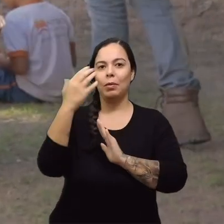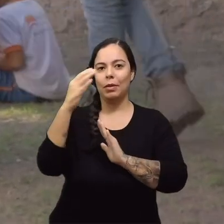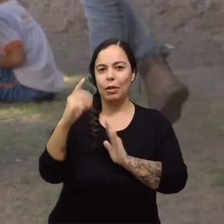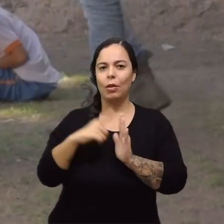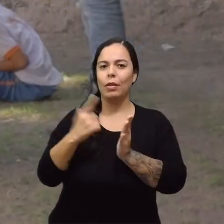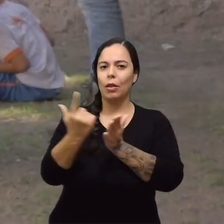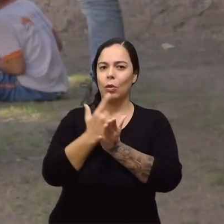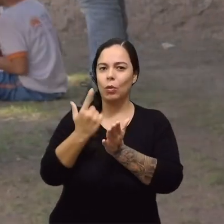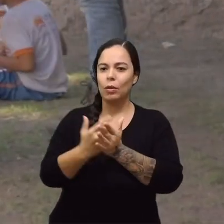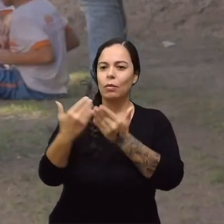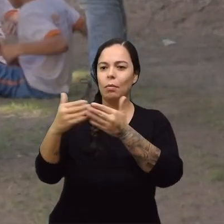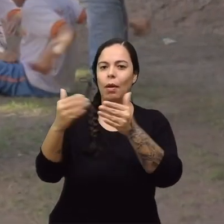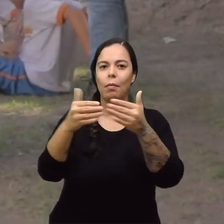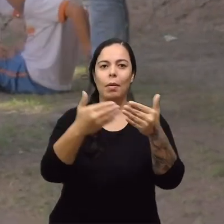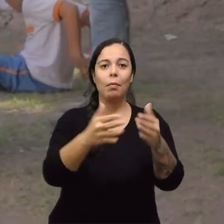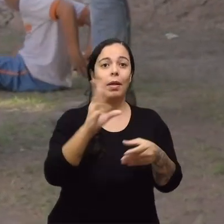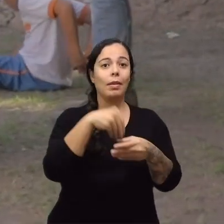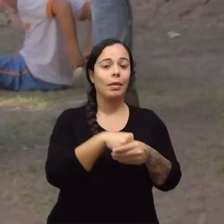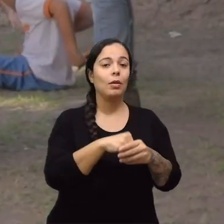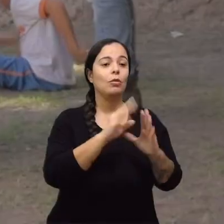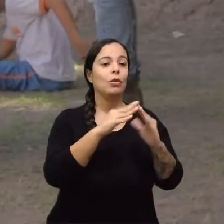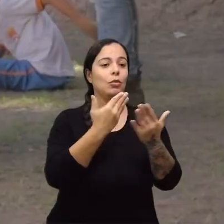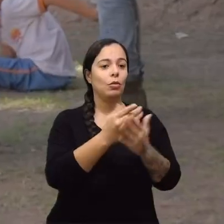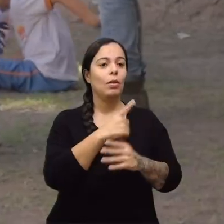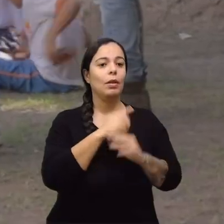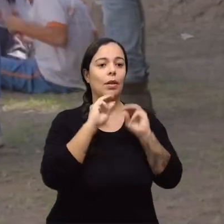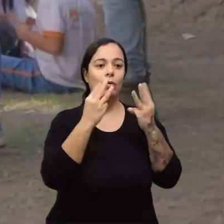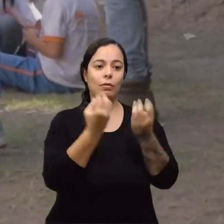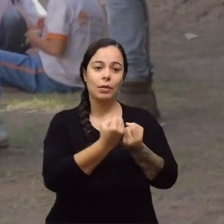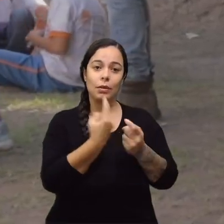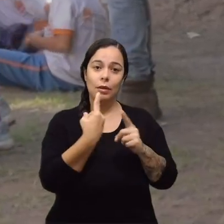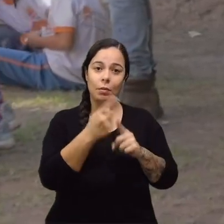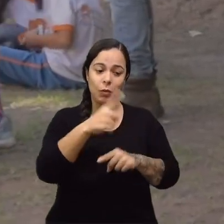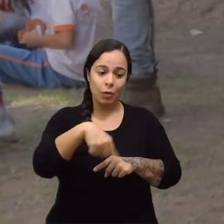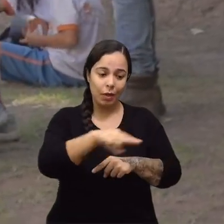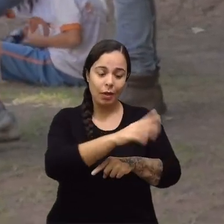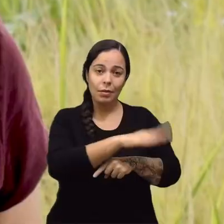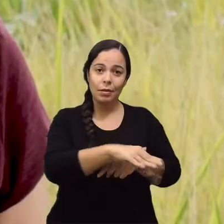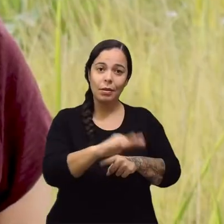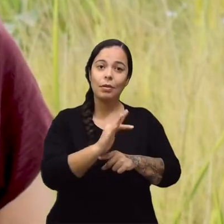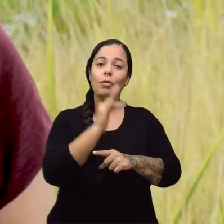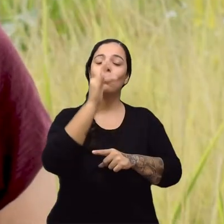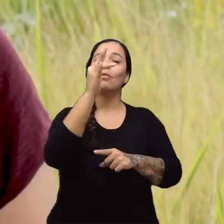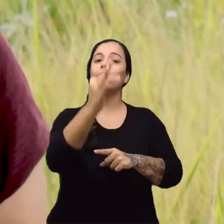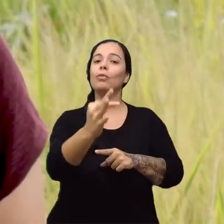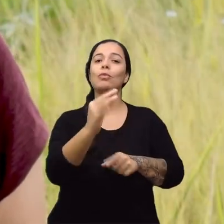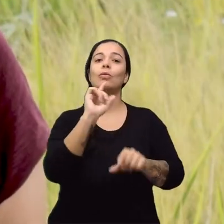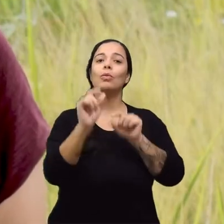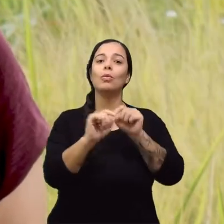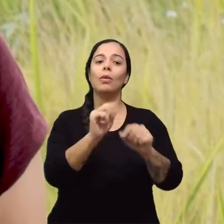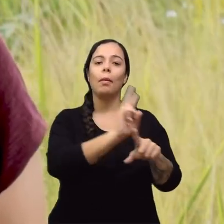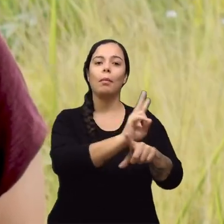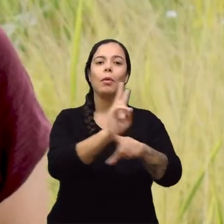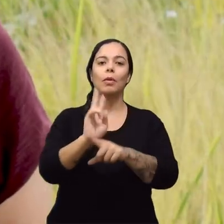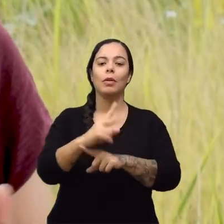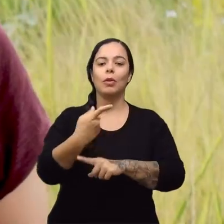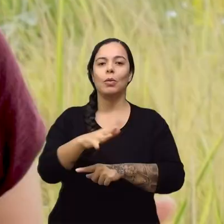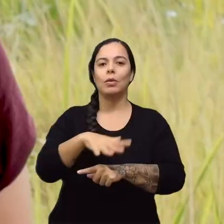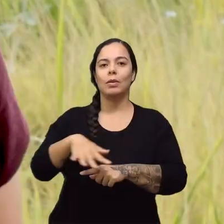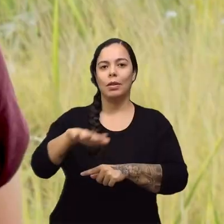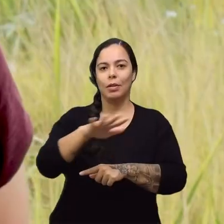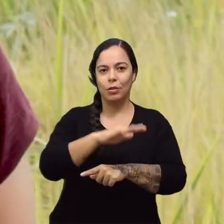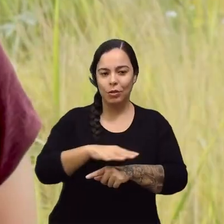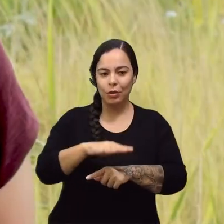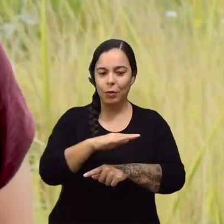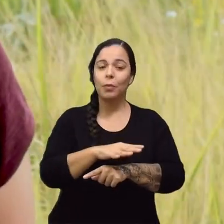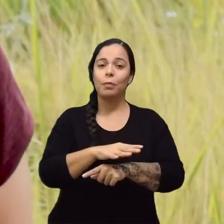oficinas na escola, porque são essas crianças que vão ser os futuros protetores aqui da região oceânica e